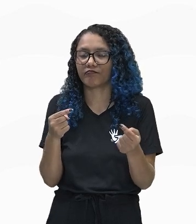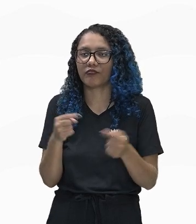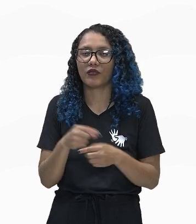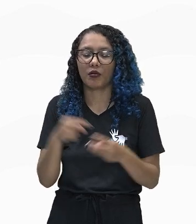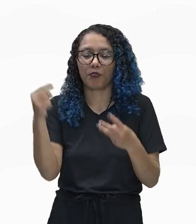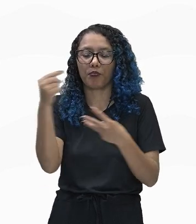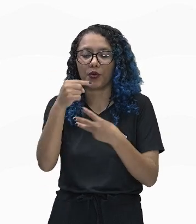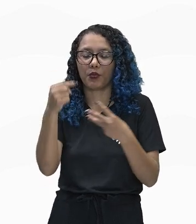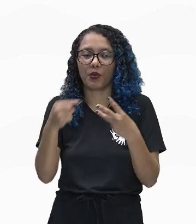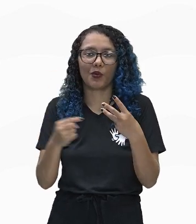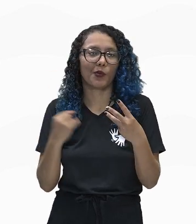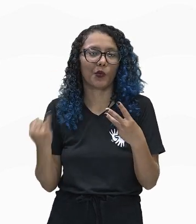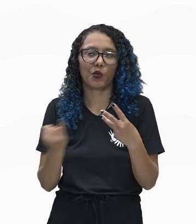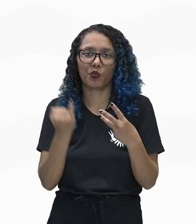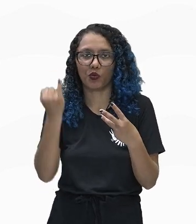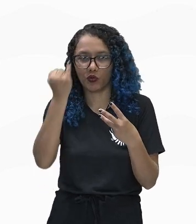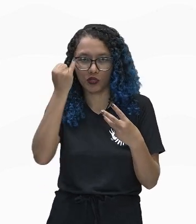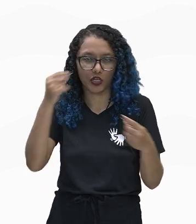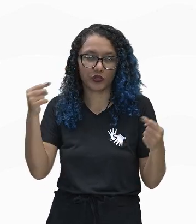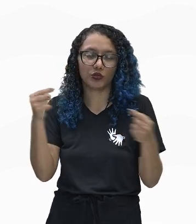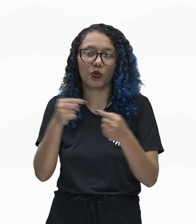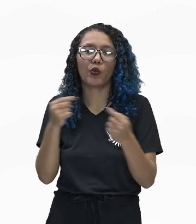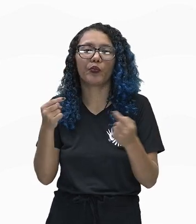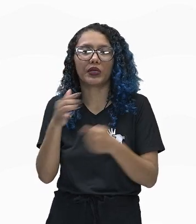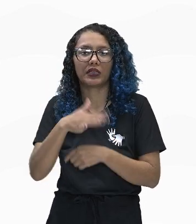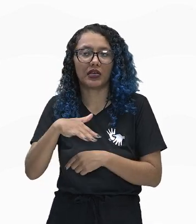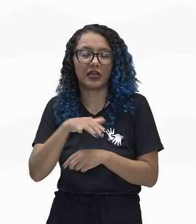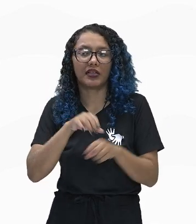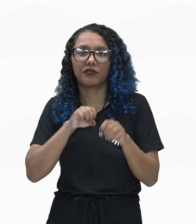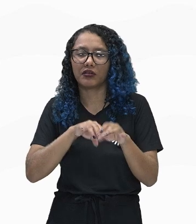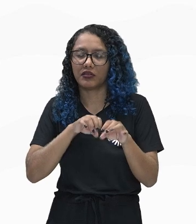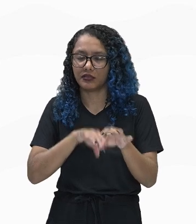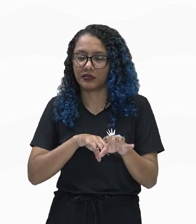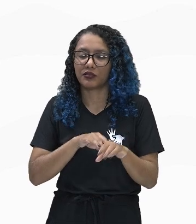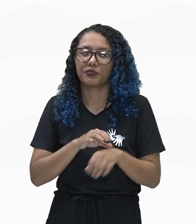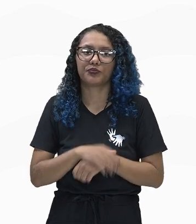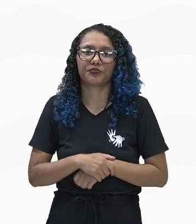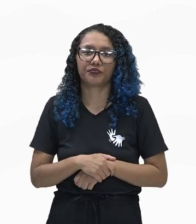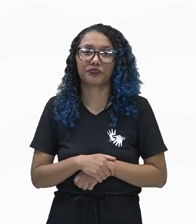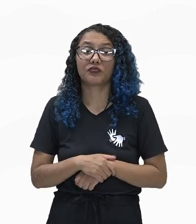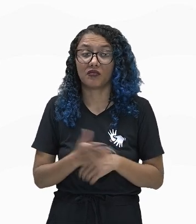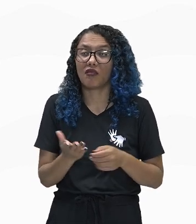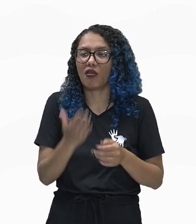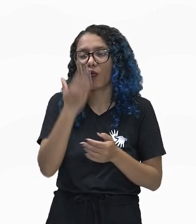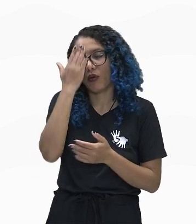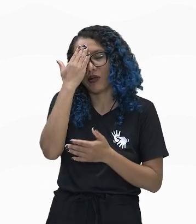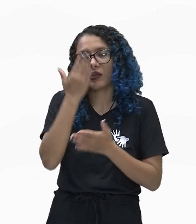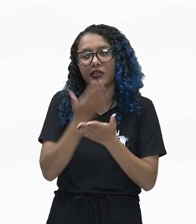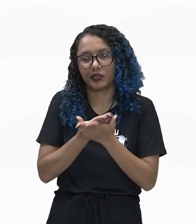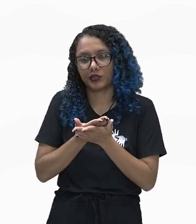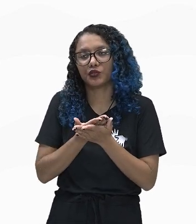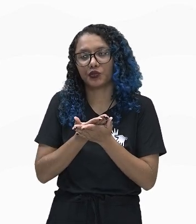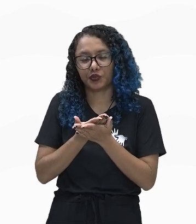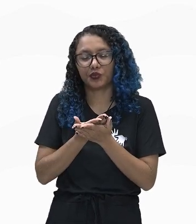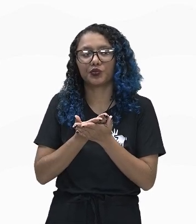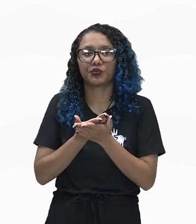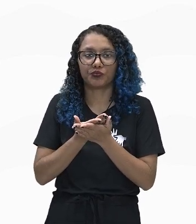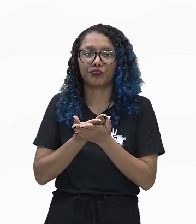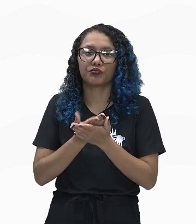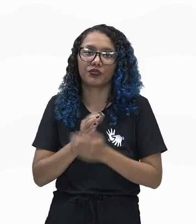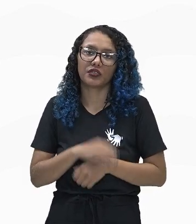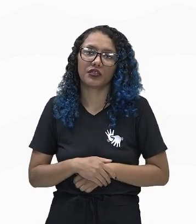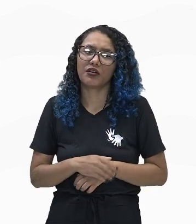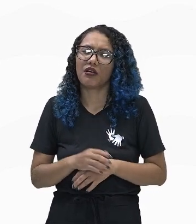3 palavrinhas importantes e essenciais que eu acho que todo mundo, né, gostaria de ver aplicada